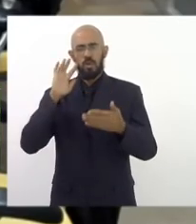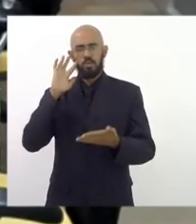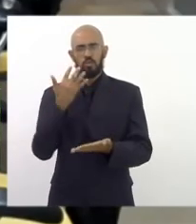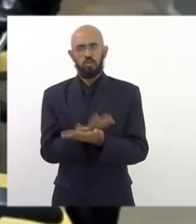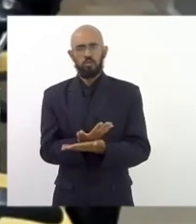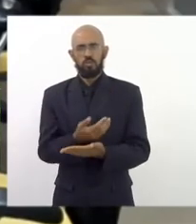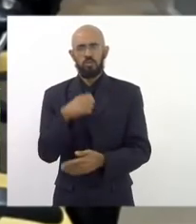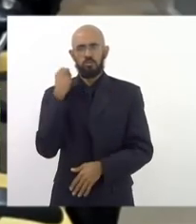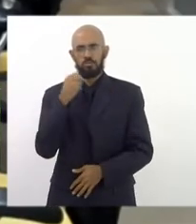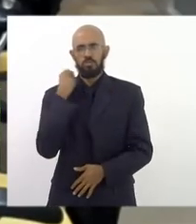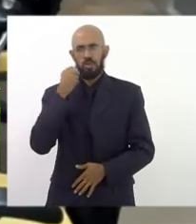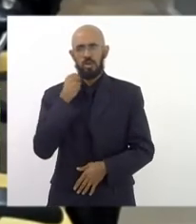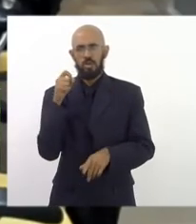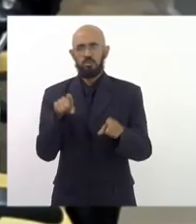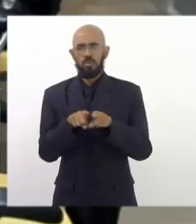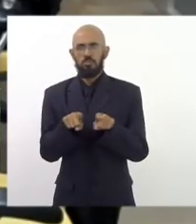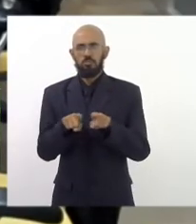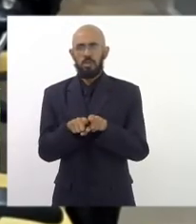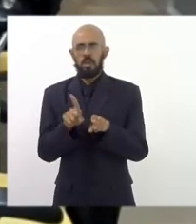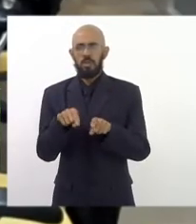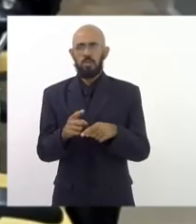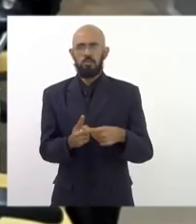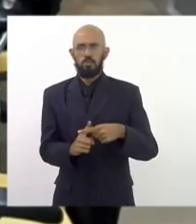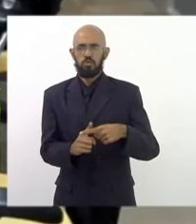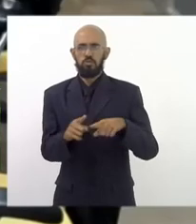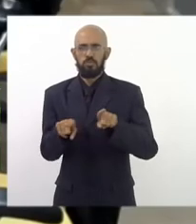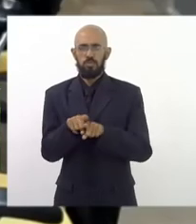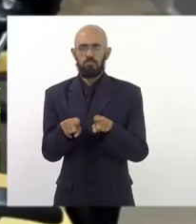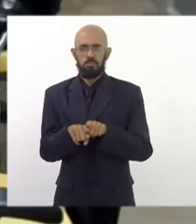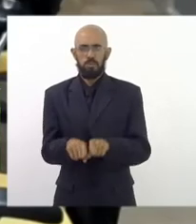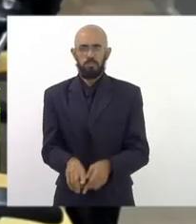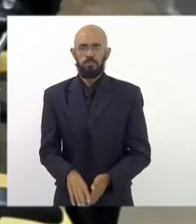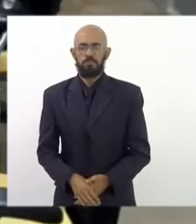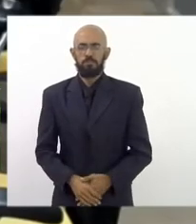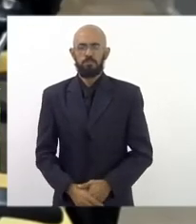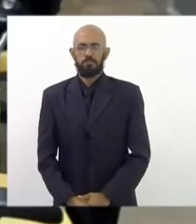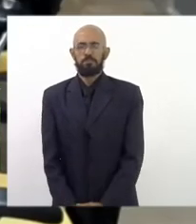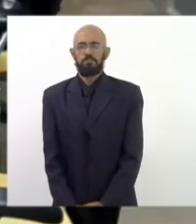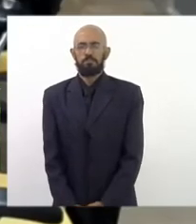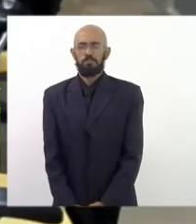também, né? Que é positivo também.